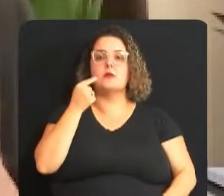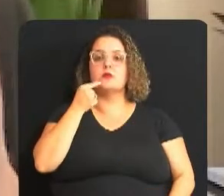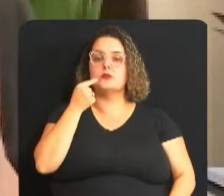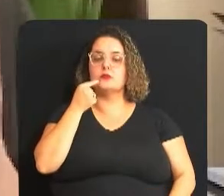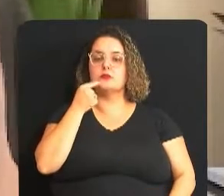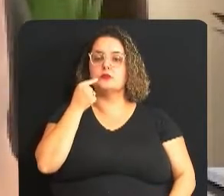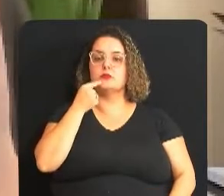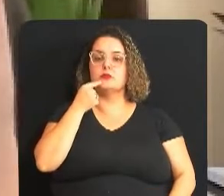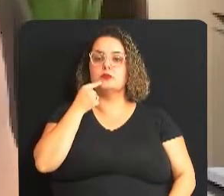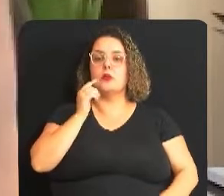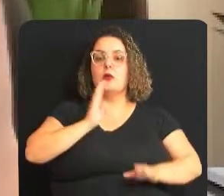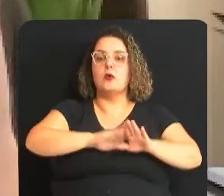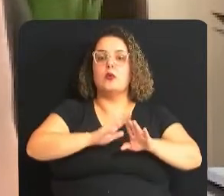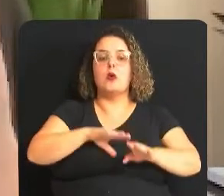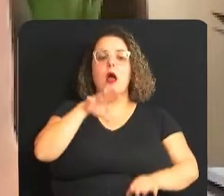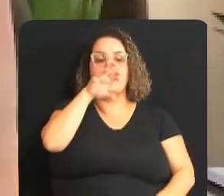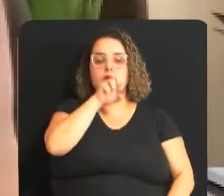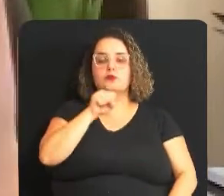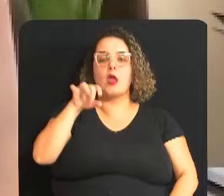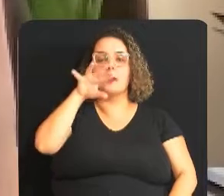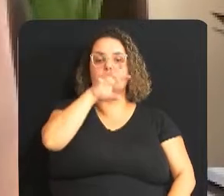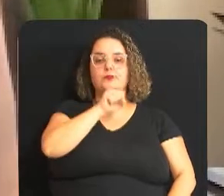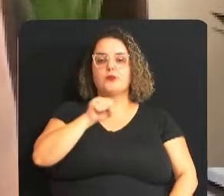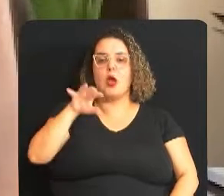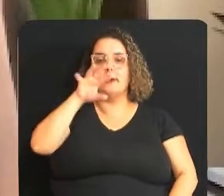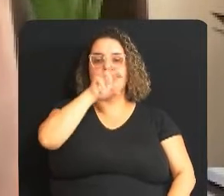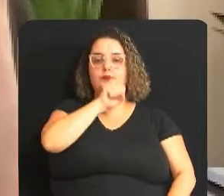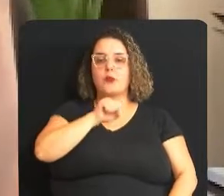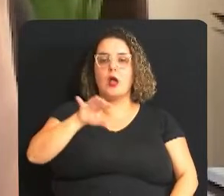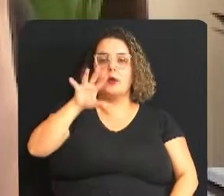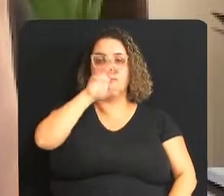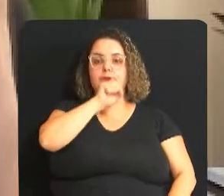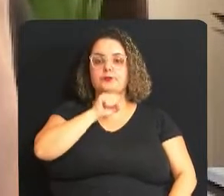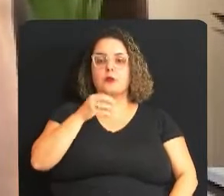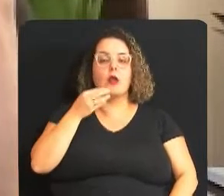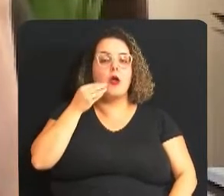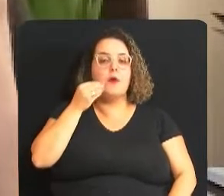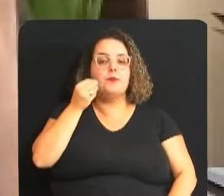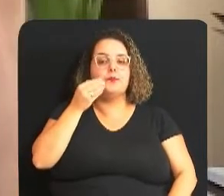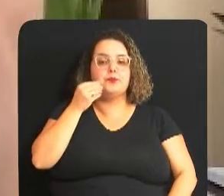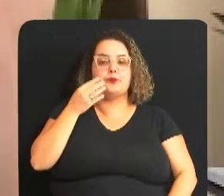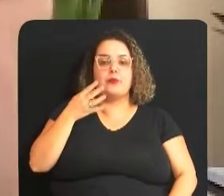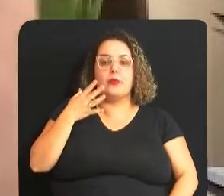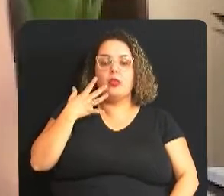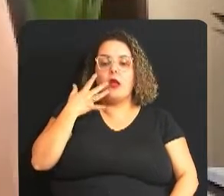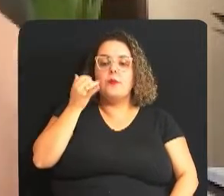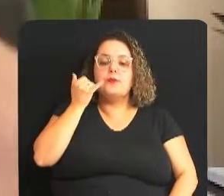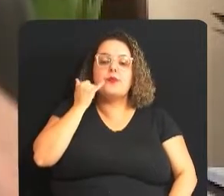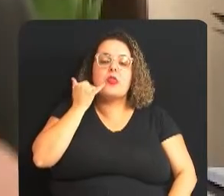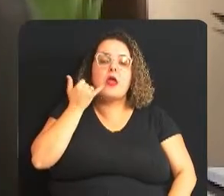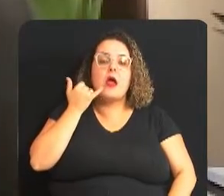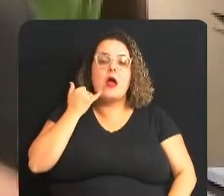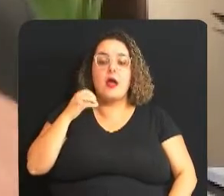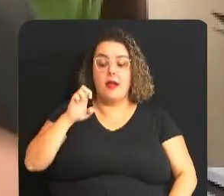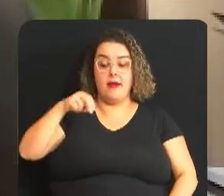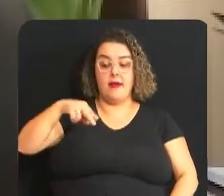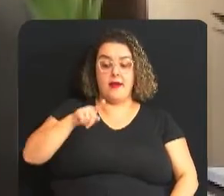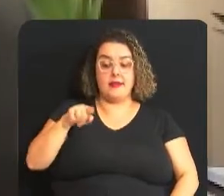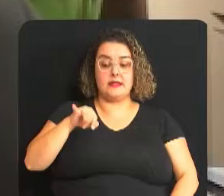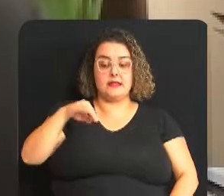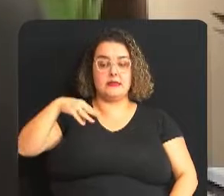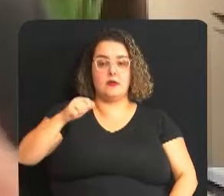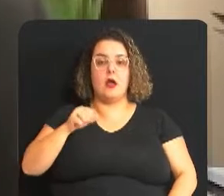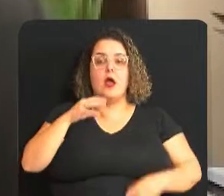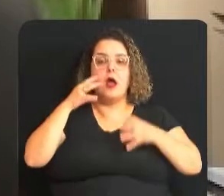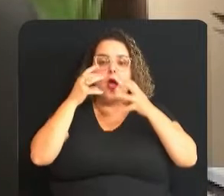boca é mastigar, mastigar bem. E aí eu tenho a saliva, que são enzimas que vão umidificar essa